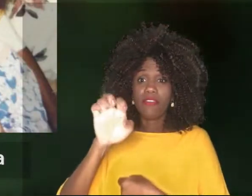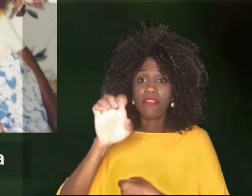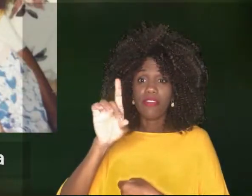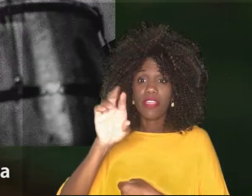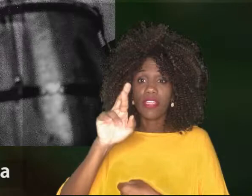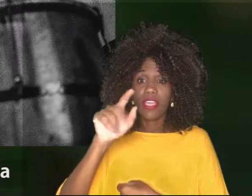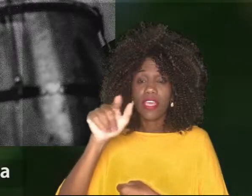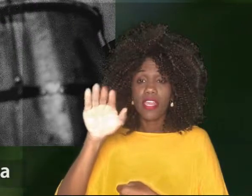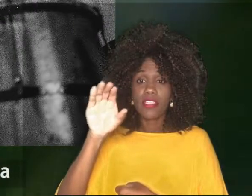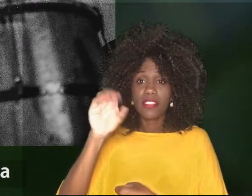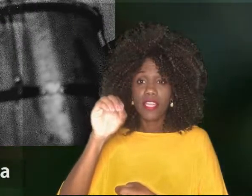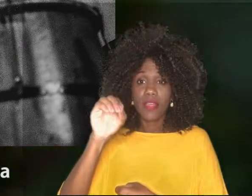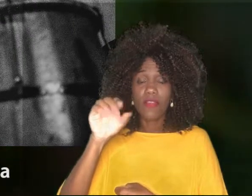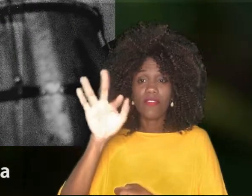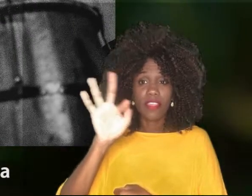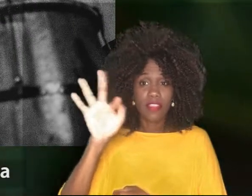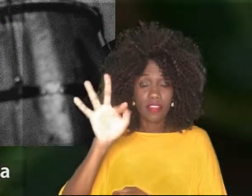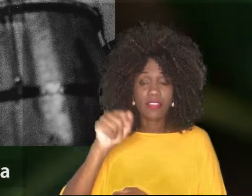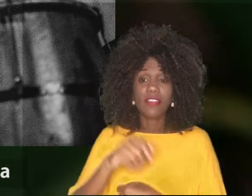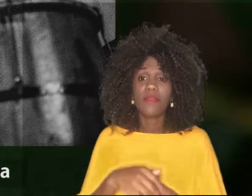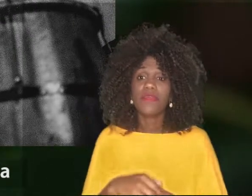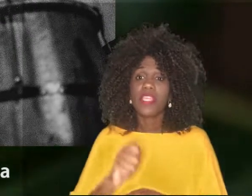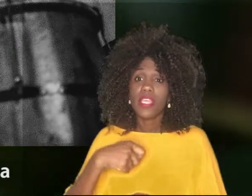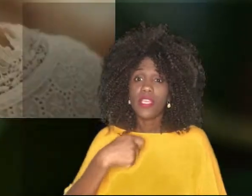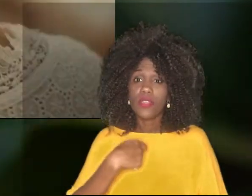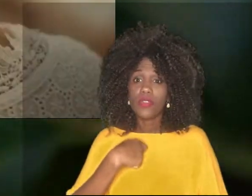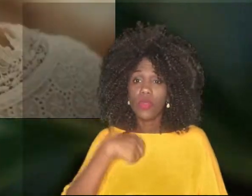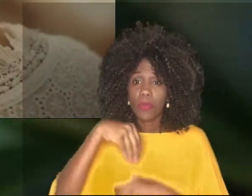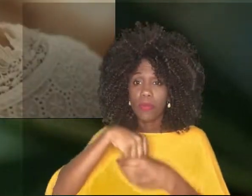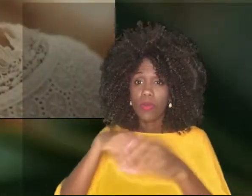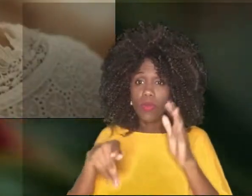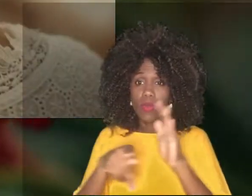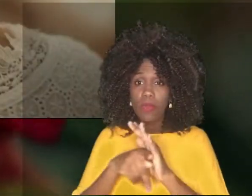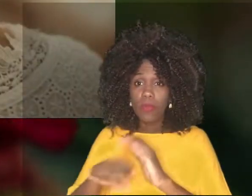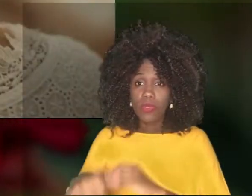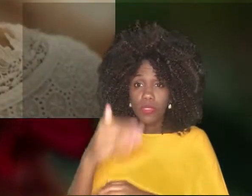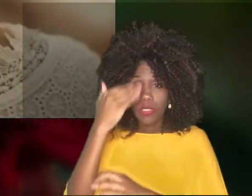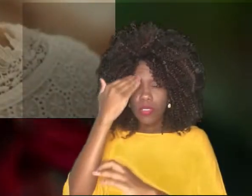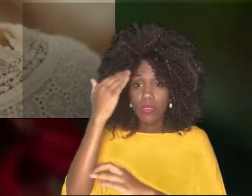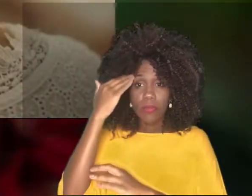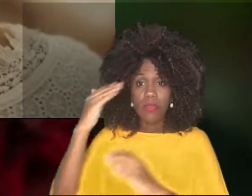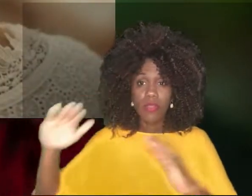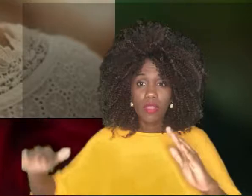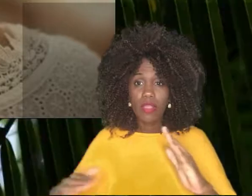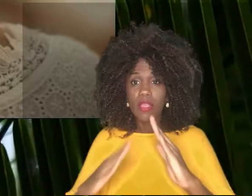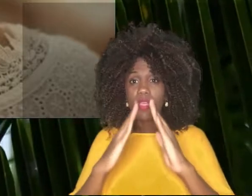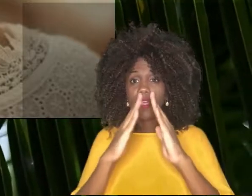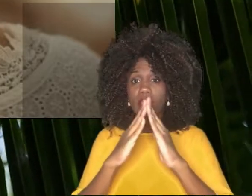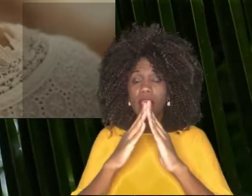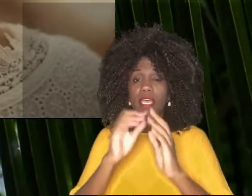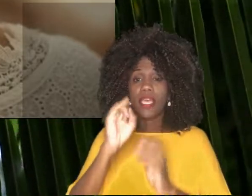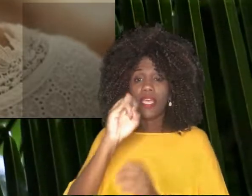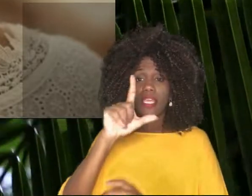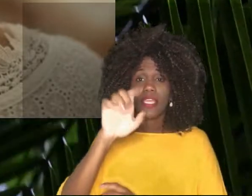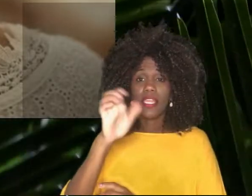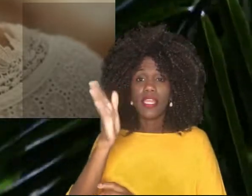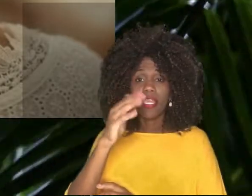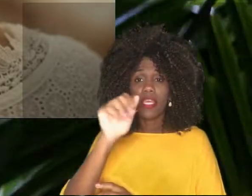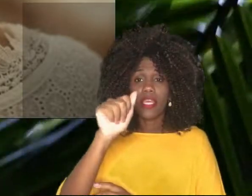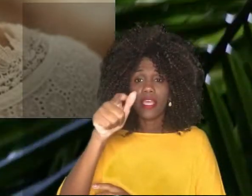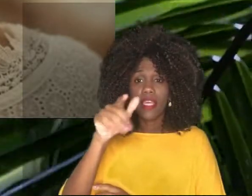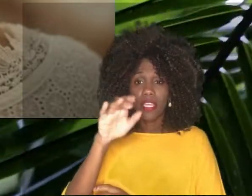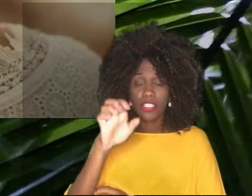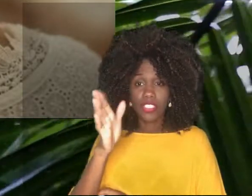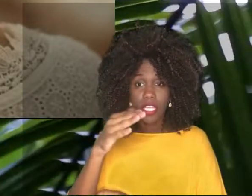sou Edjebe, da comunidade do Ilê Axé, Omin Yamacê, do